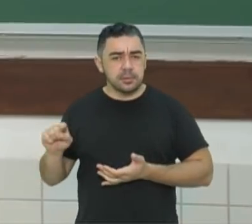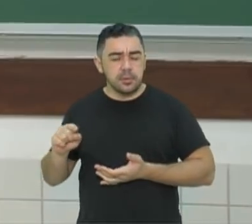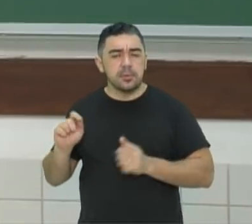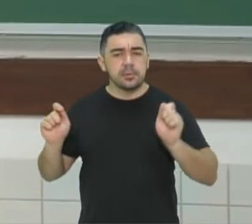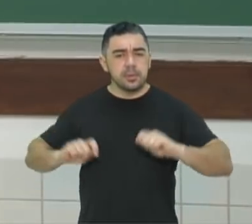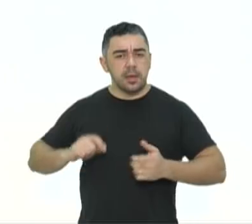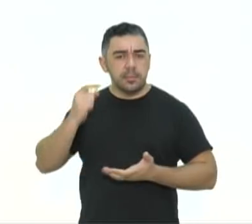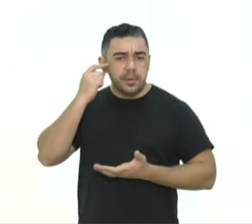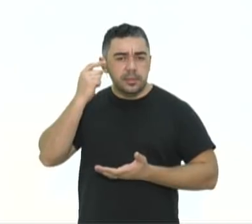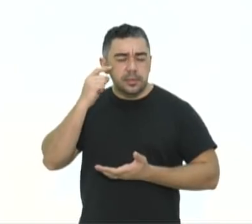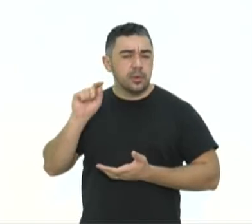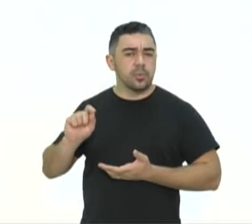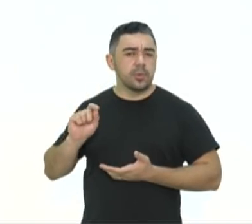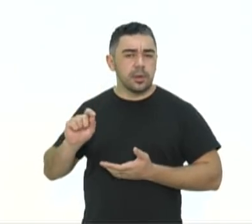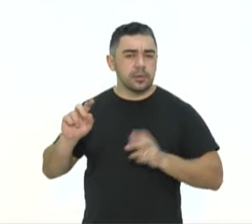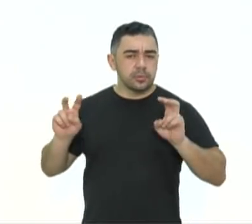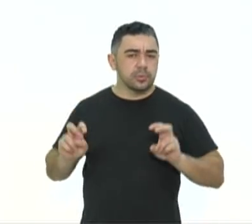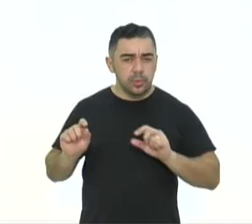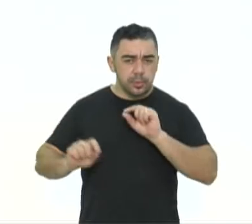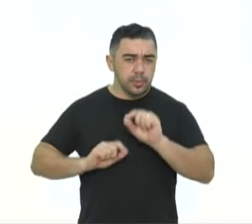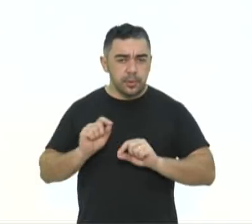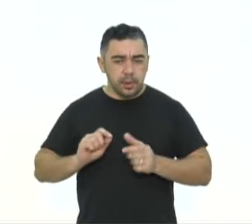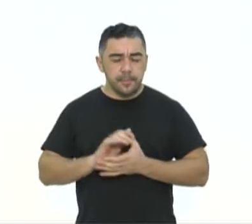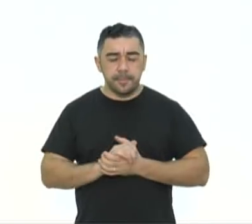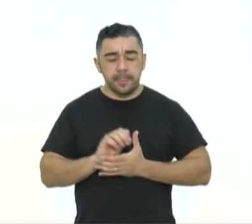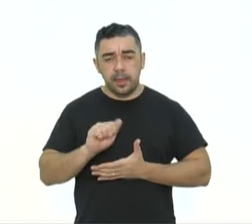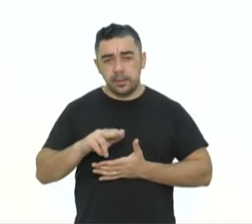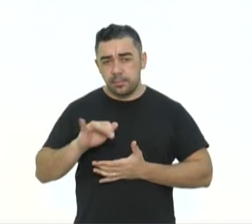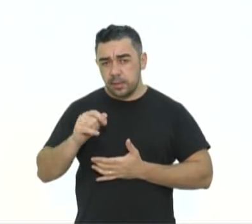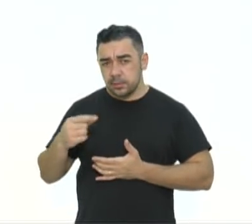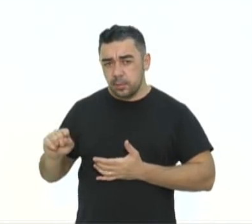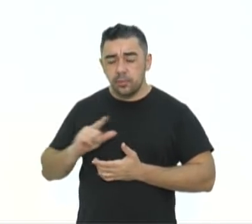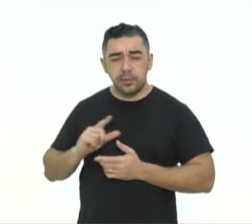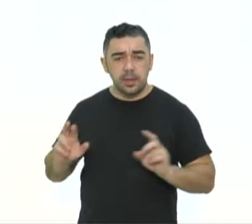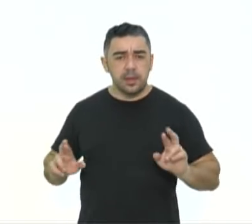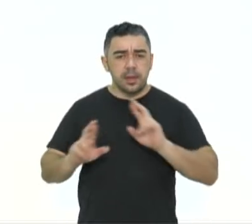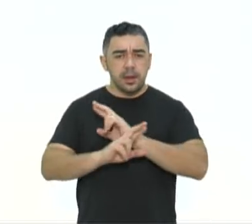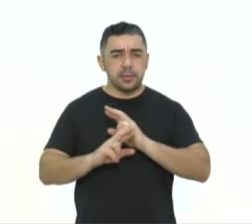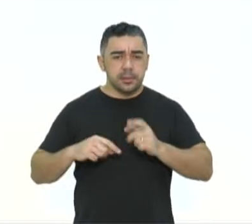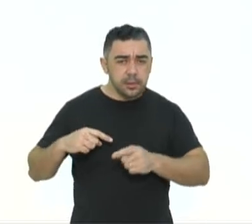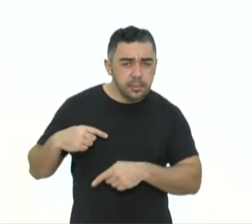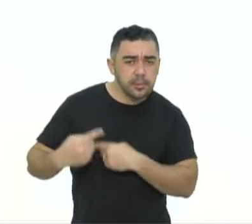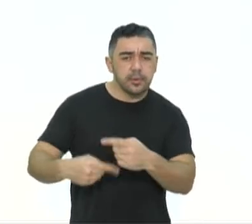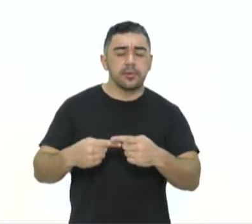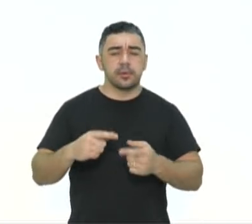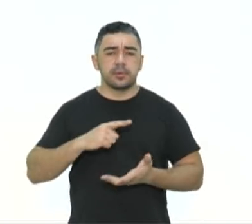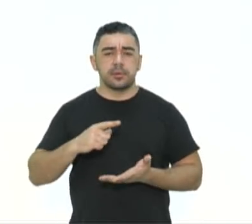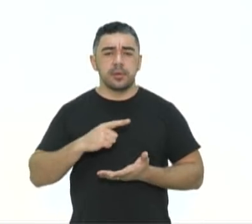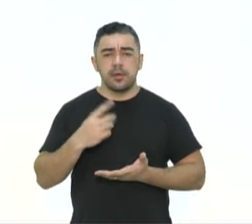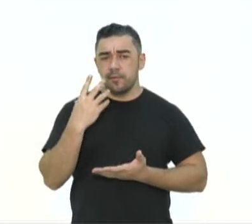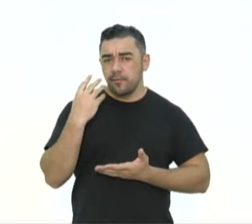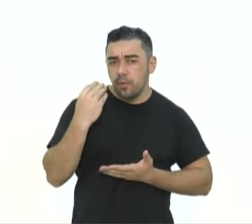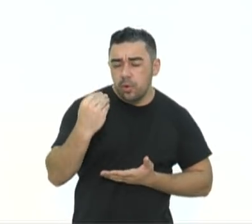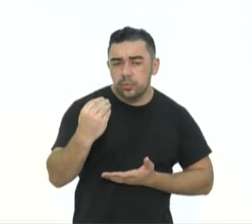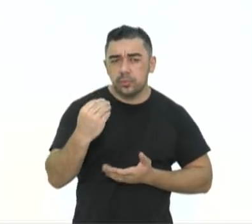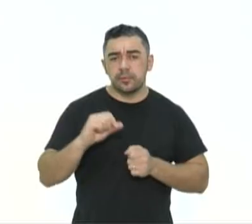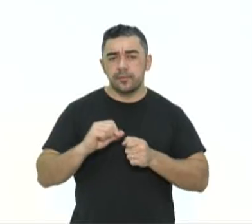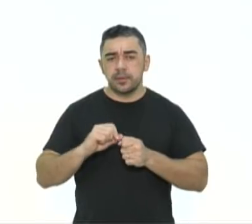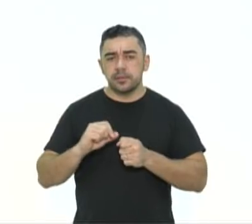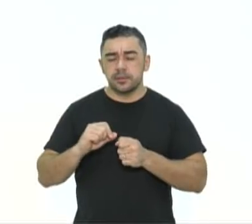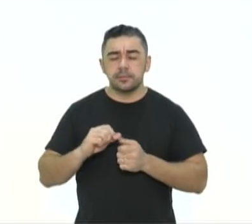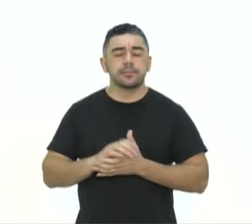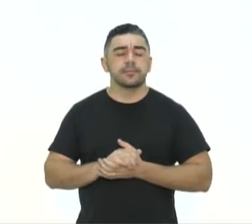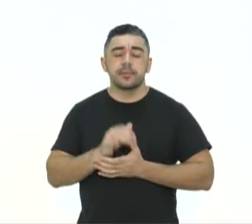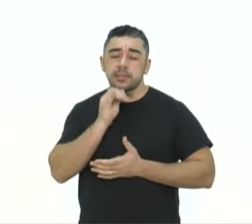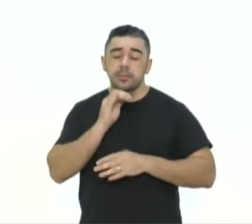aqui sobre, basicamente, a animação ela tem uma relação com o processo pelo qual cada fotograma na produção